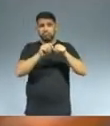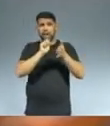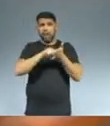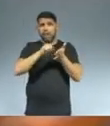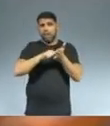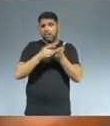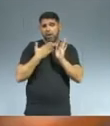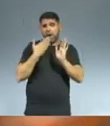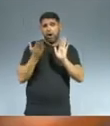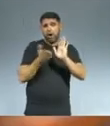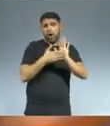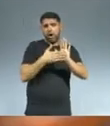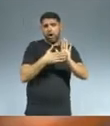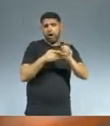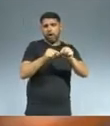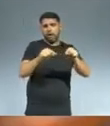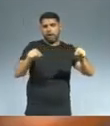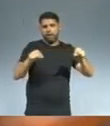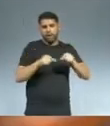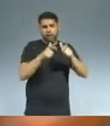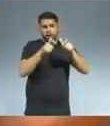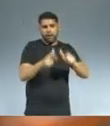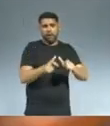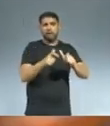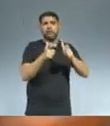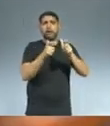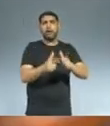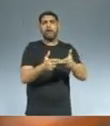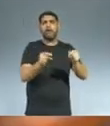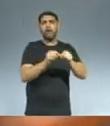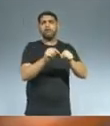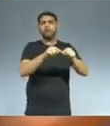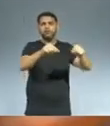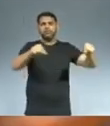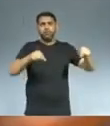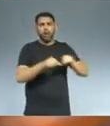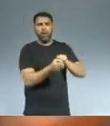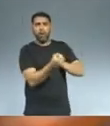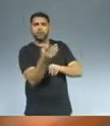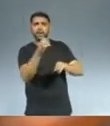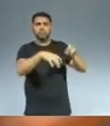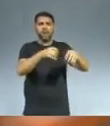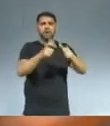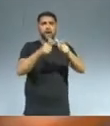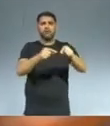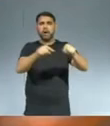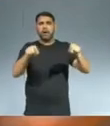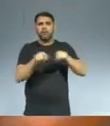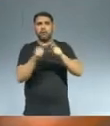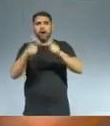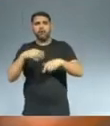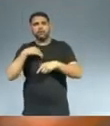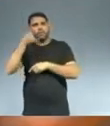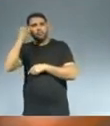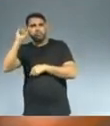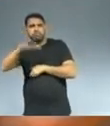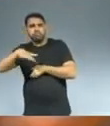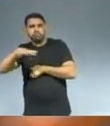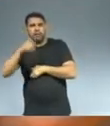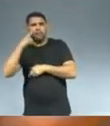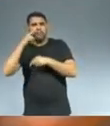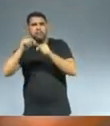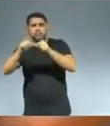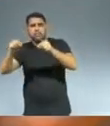ele coloca ali as suas Áreas aonde elas são as áreas de produção onde você tem Lavoura de você tem pecuária